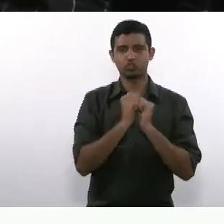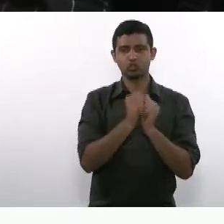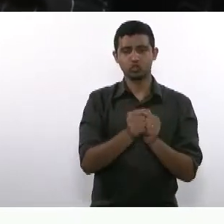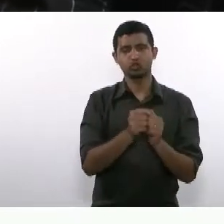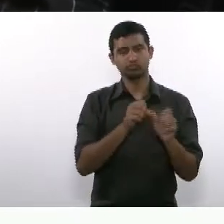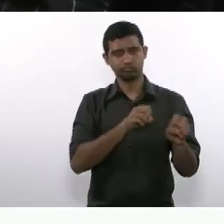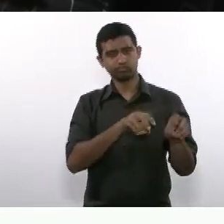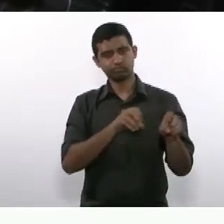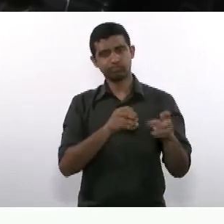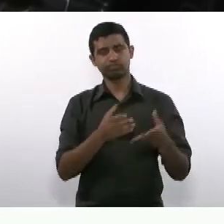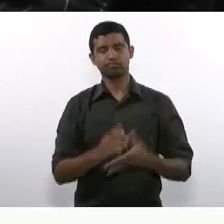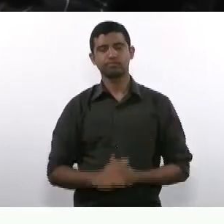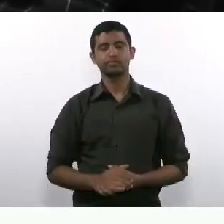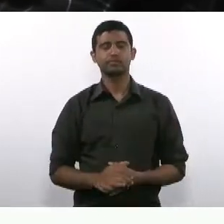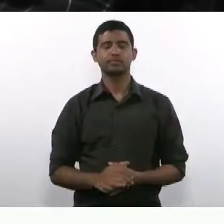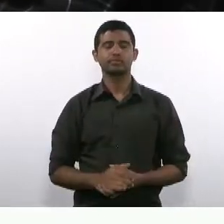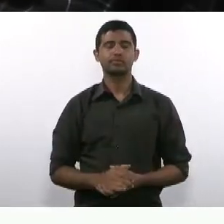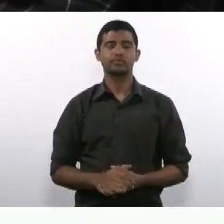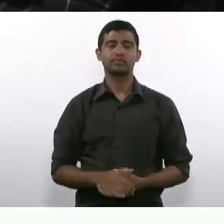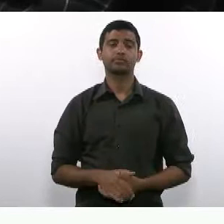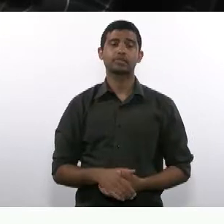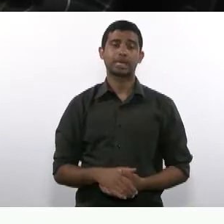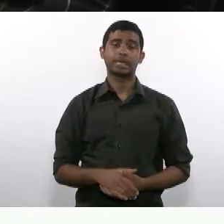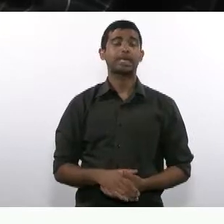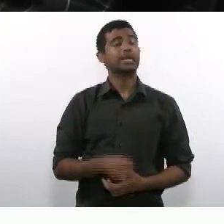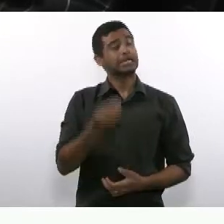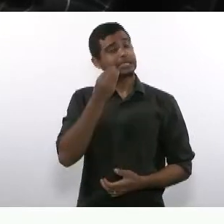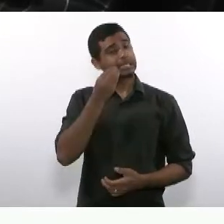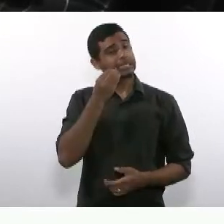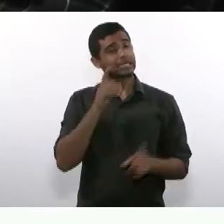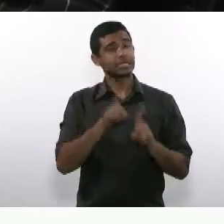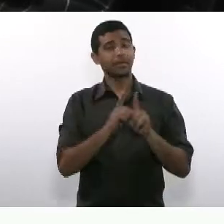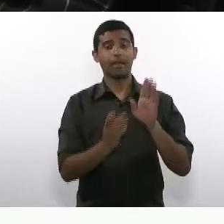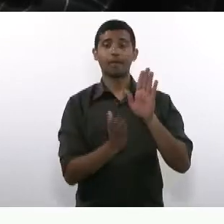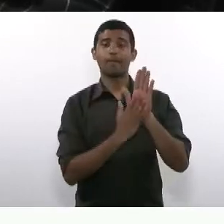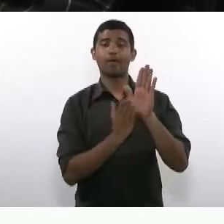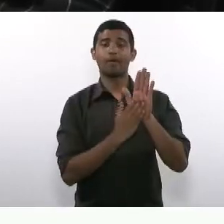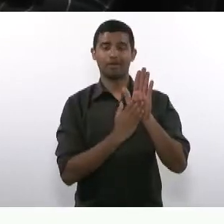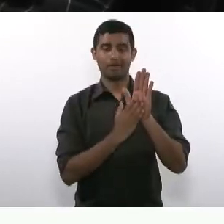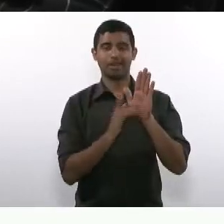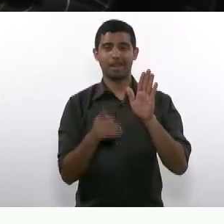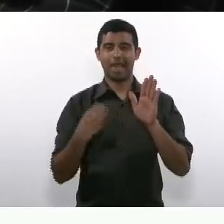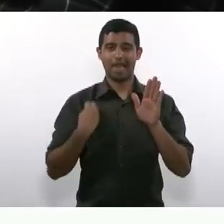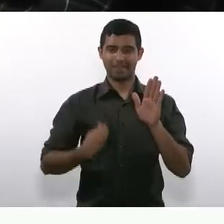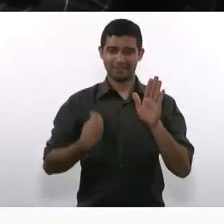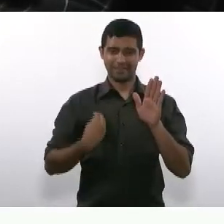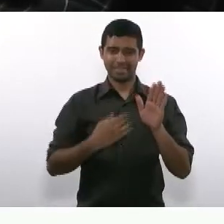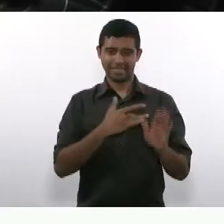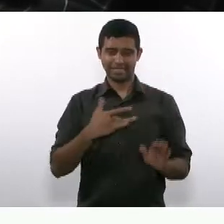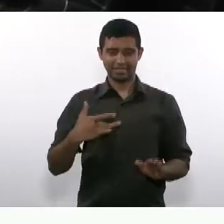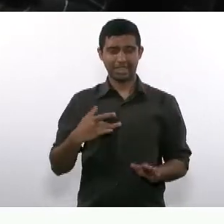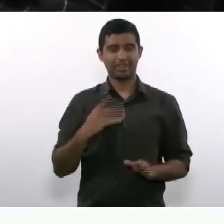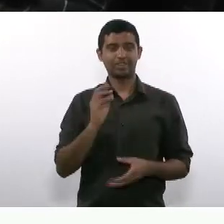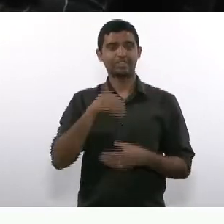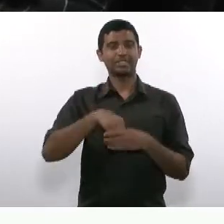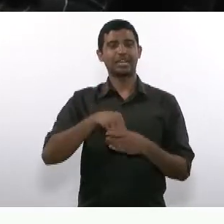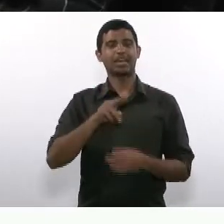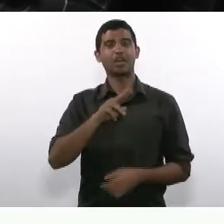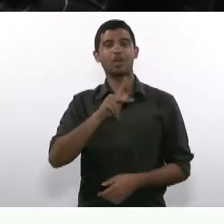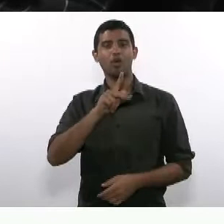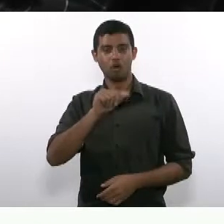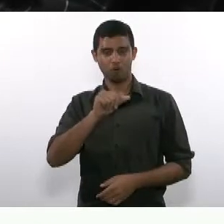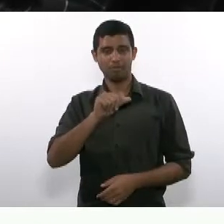educação. E estamos também propondo um projeto chamado Vida Saudável nas UPAs, que é a instalação de